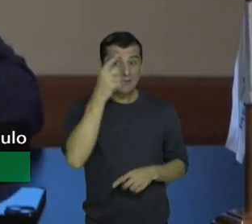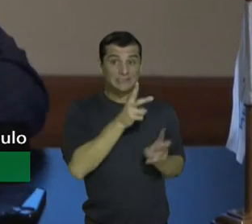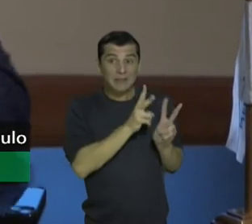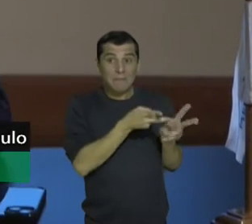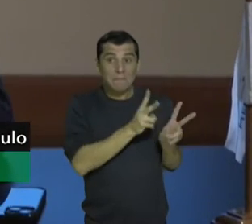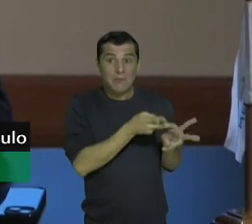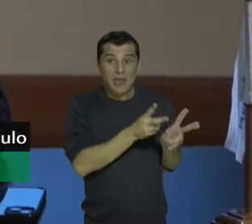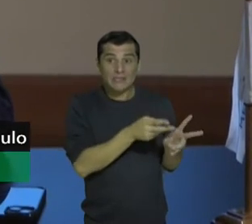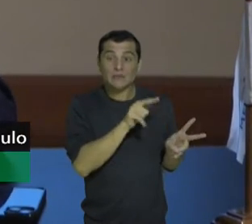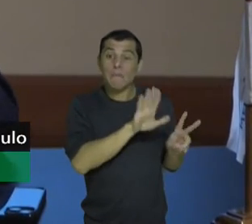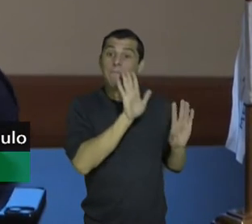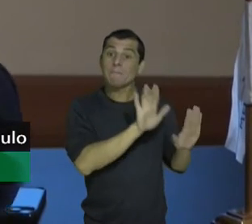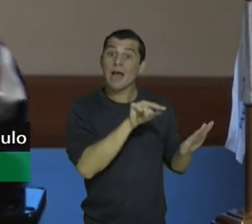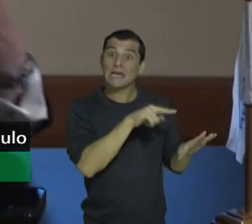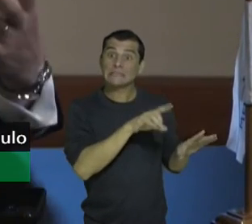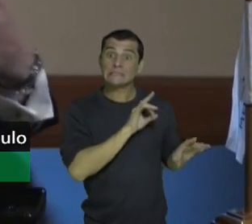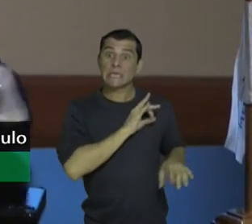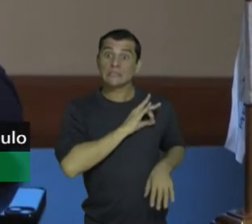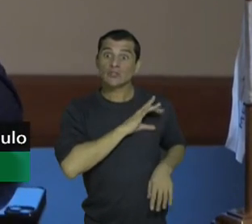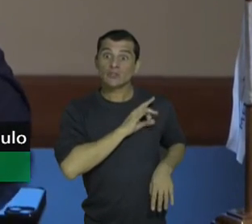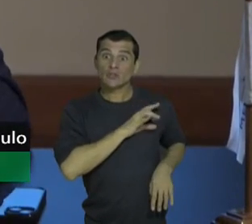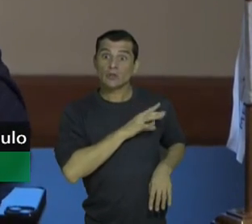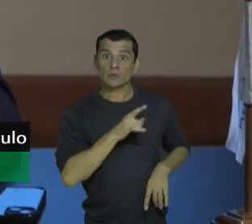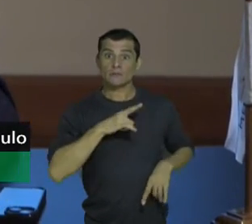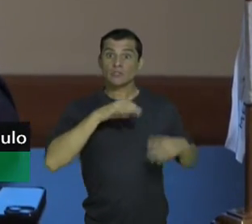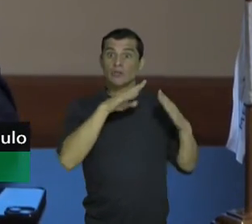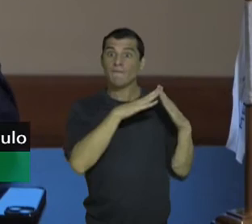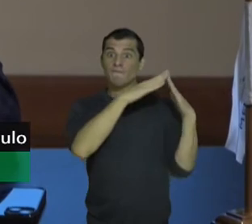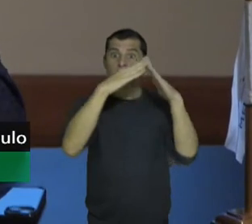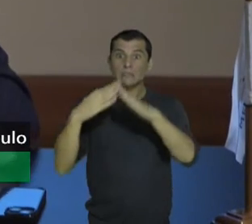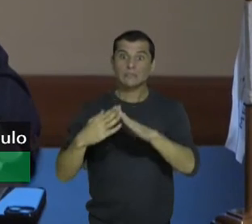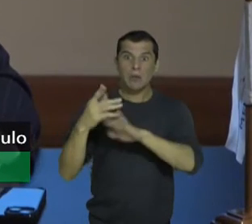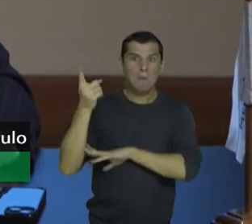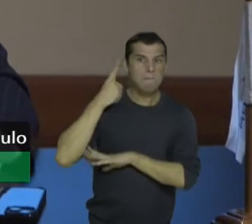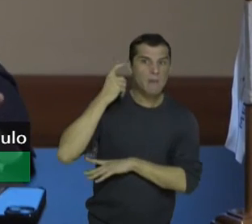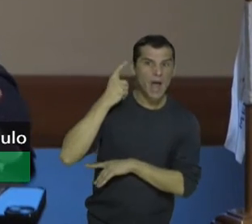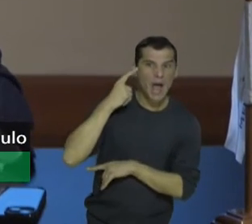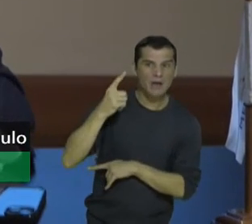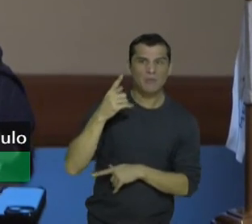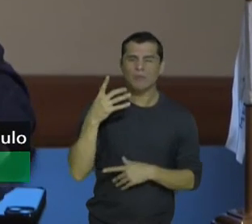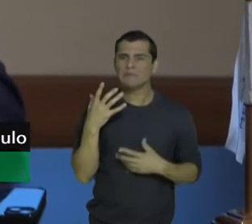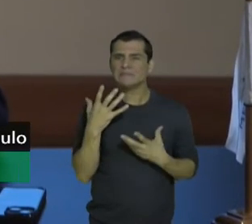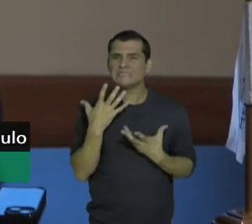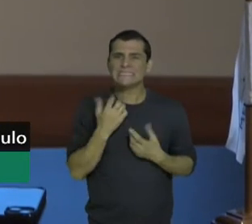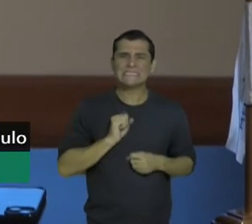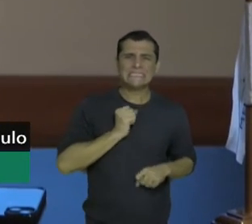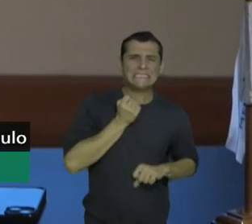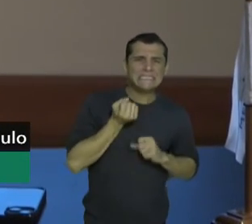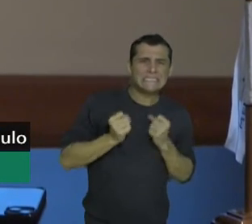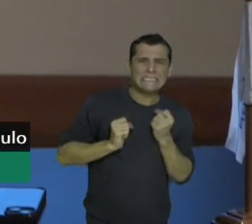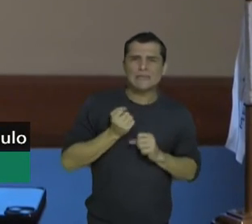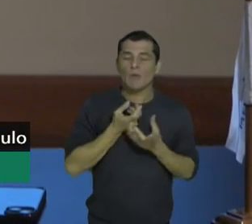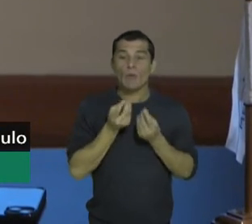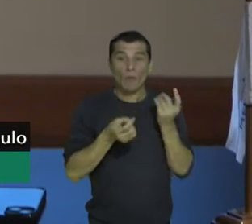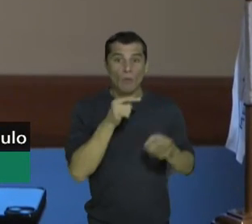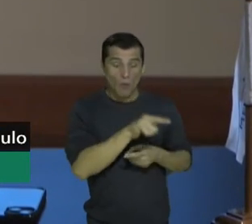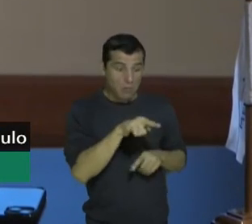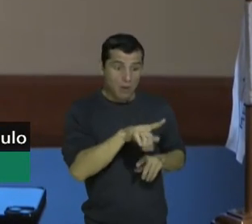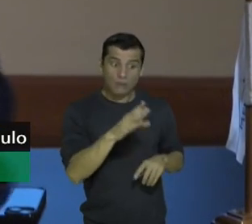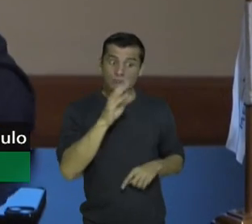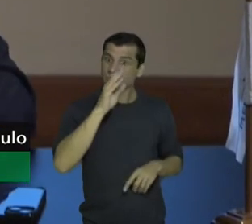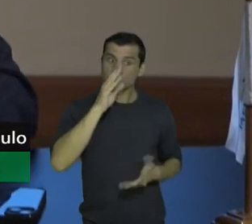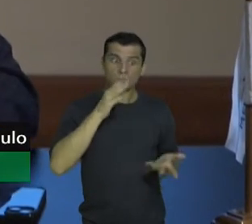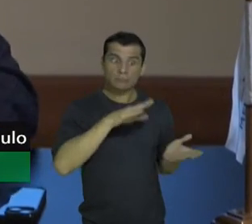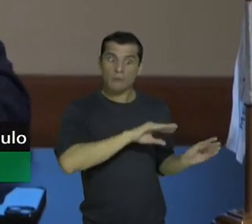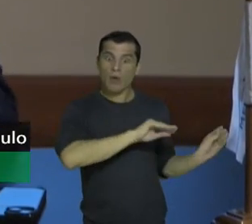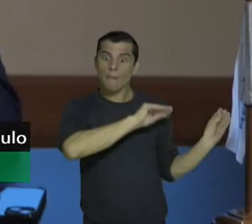vizinhos mas eu tinha uns vizinhos insuportáveis um barulho insuportável eu fui obrigado a mudar de apartamento né Por